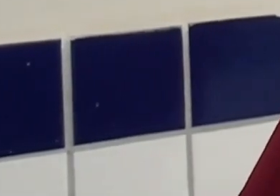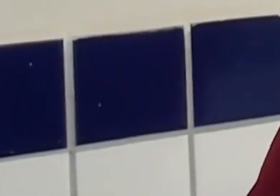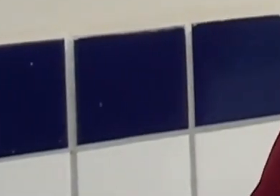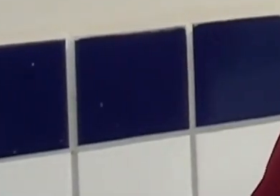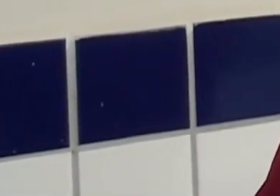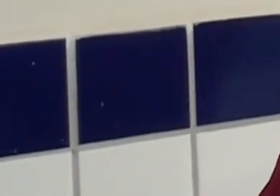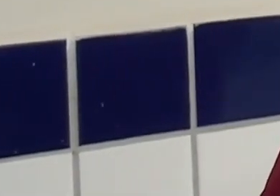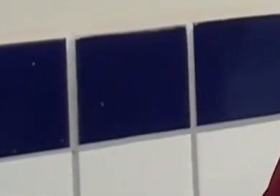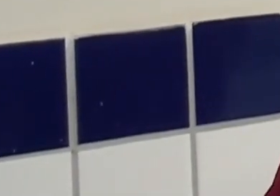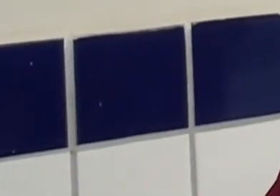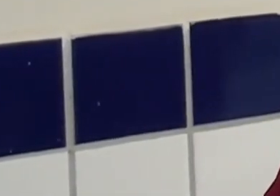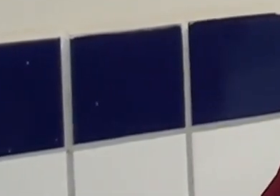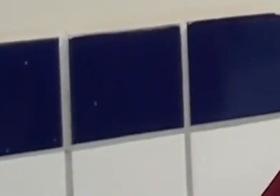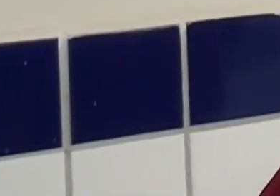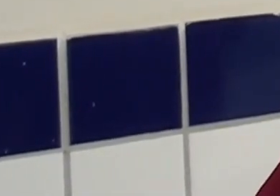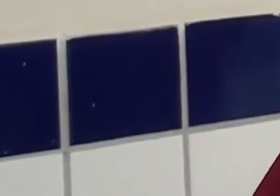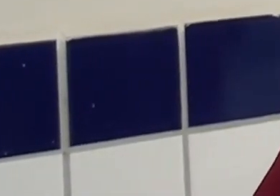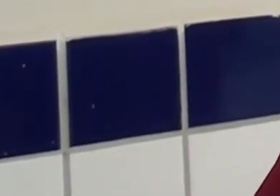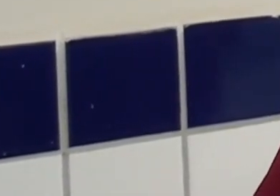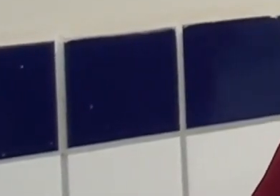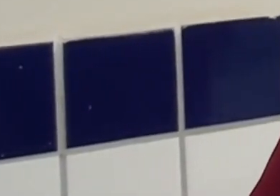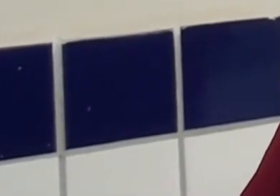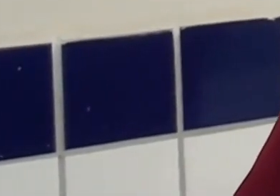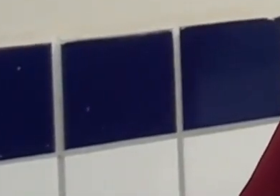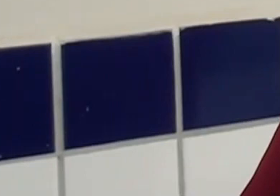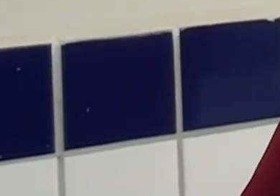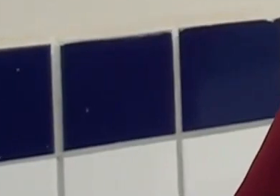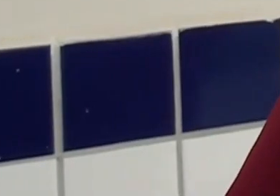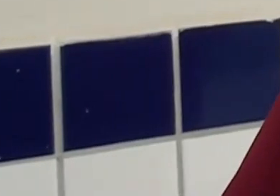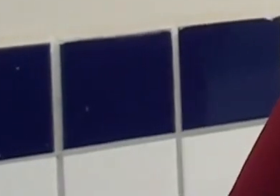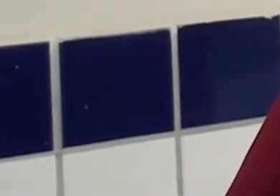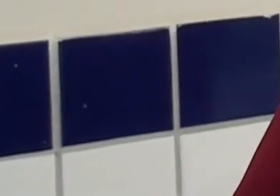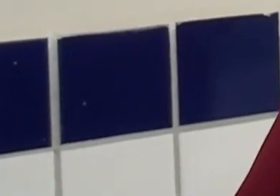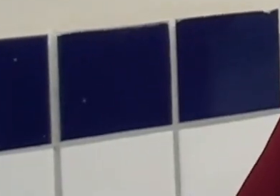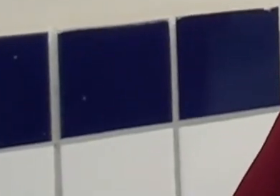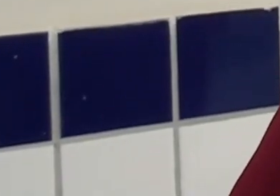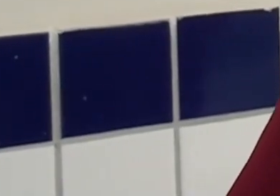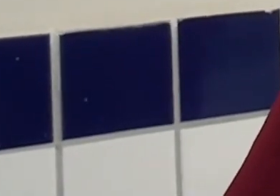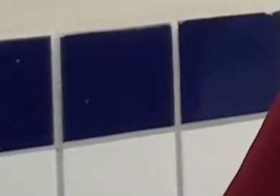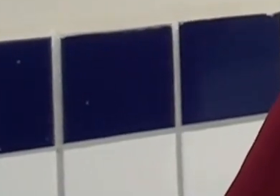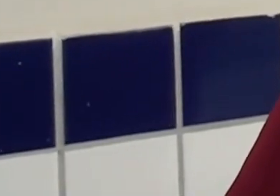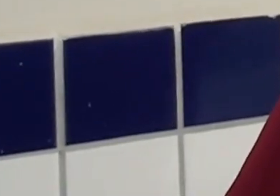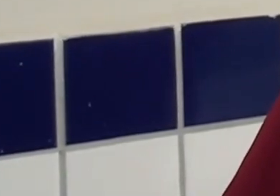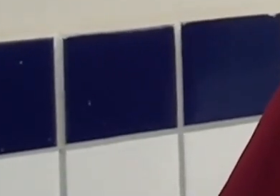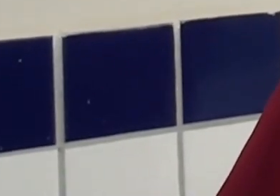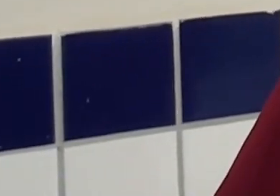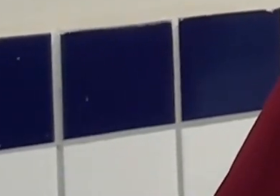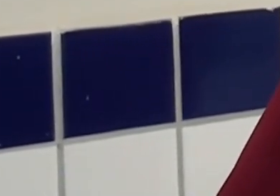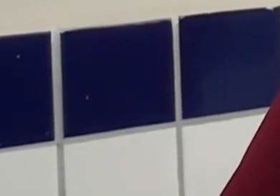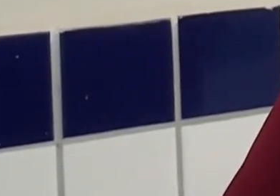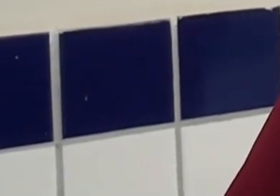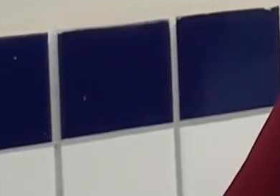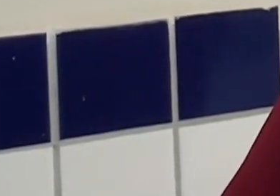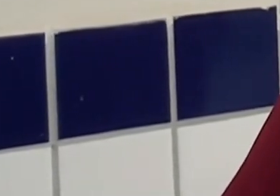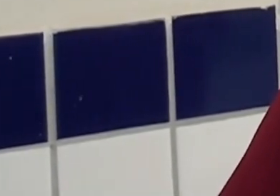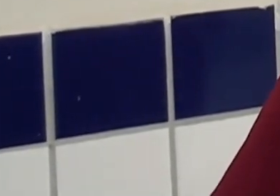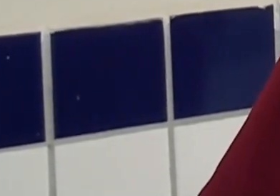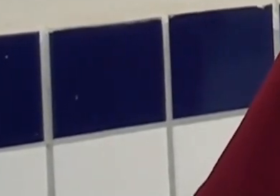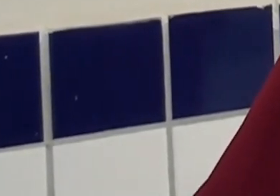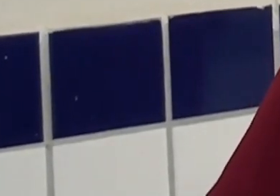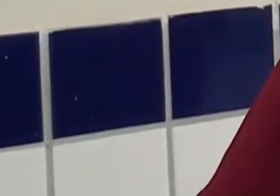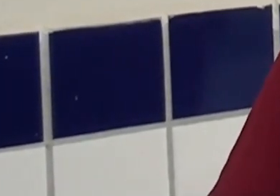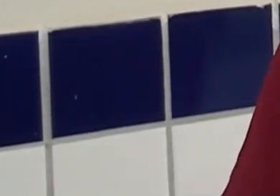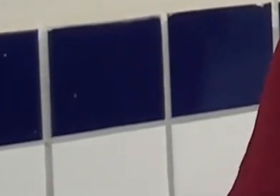nosso prefeito pela oportunidade, né, de nos permitir estar aqui exercendo o nosso trabalho, né, que é ajudar a população de